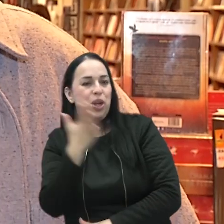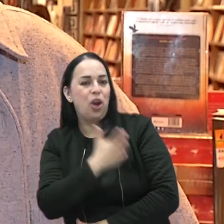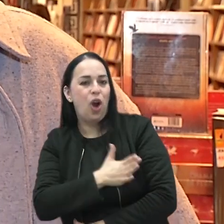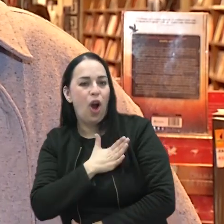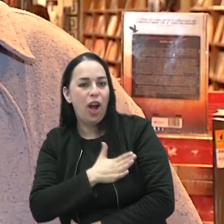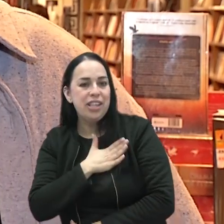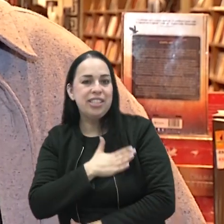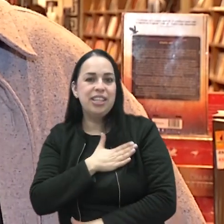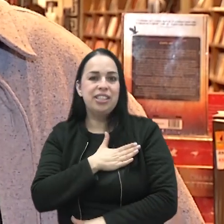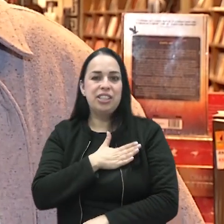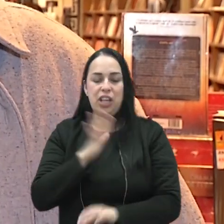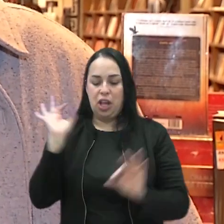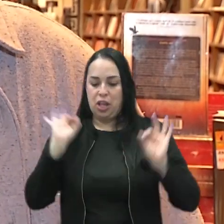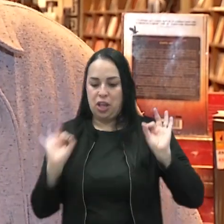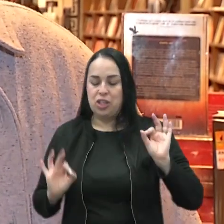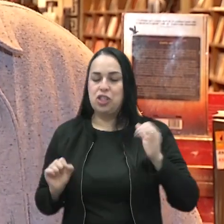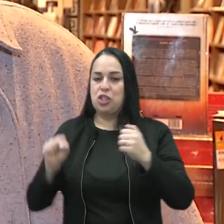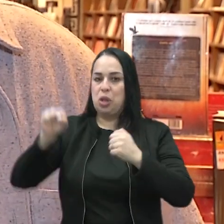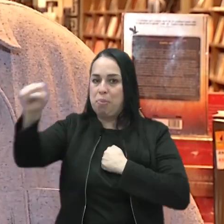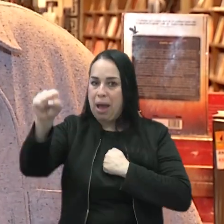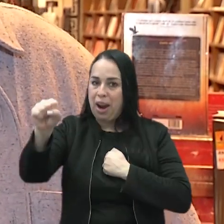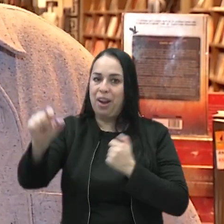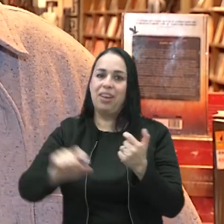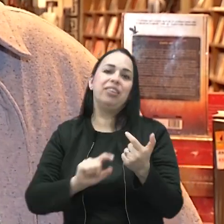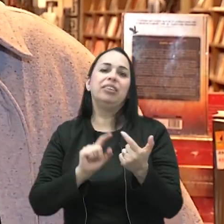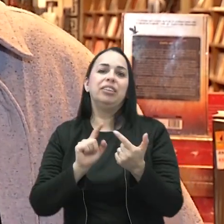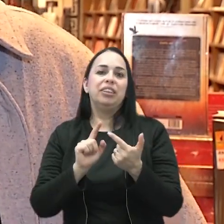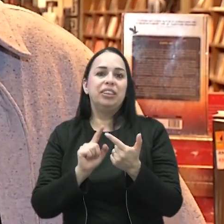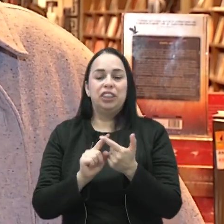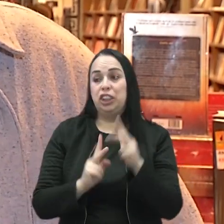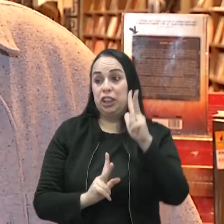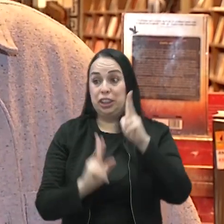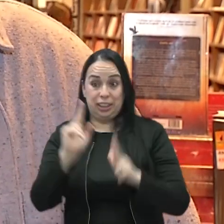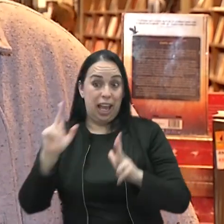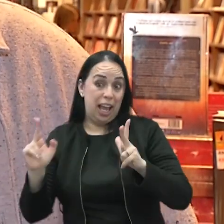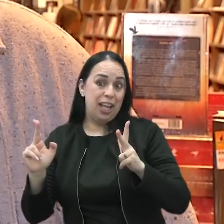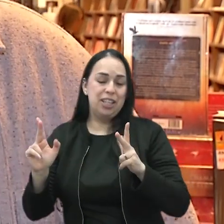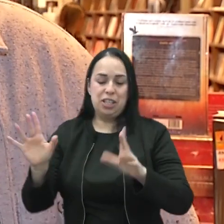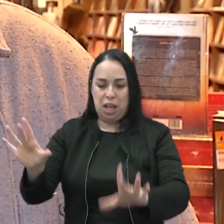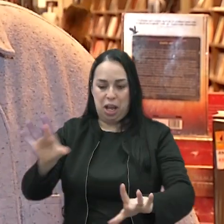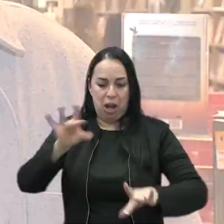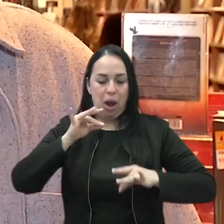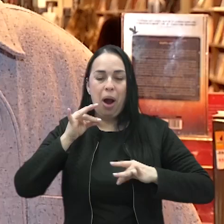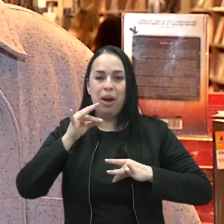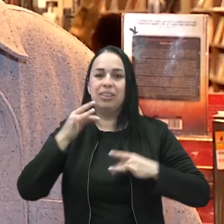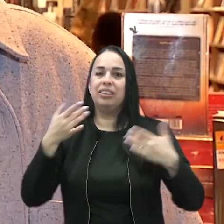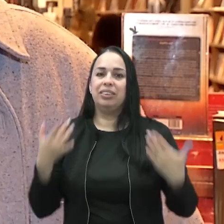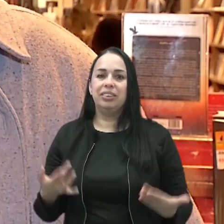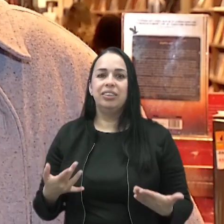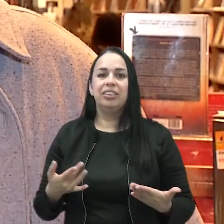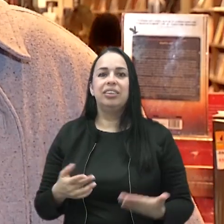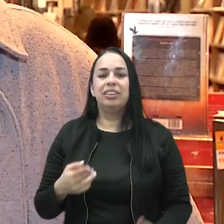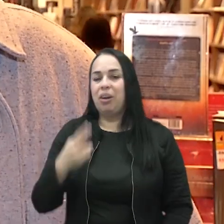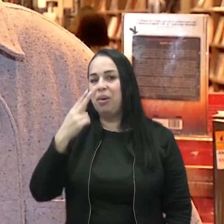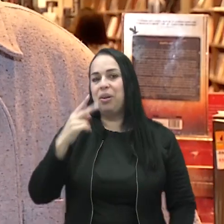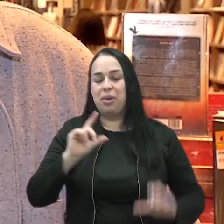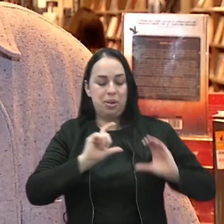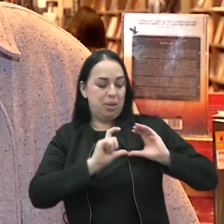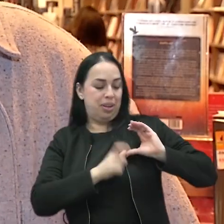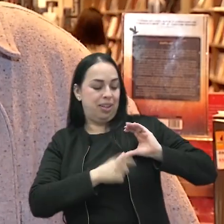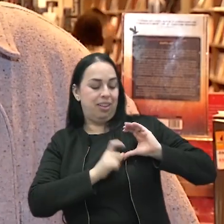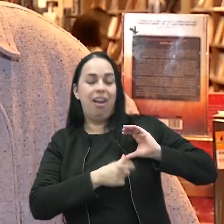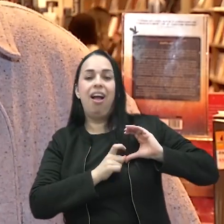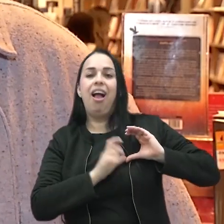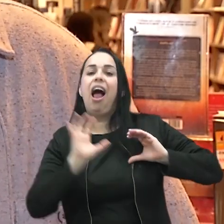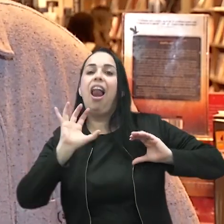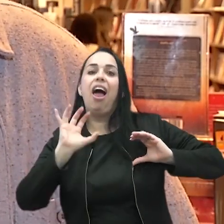que gosta de usar roupas de super-heróis ou de coisas de séries e filmes. Então, hoje eu gosto de definir o geek como uma